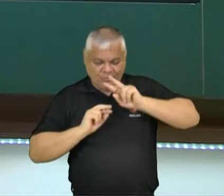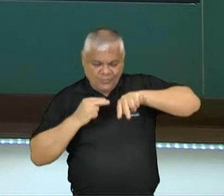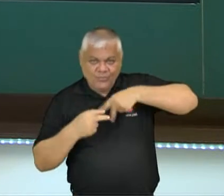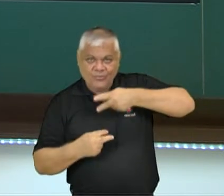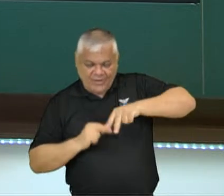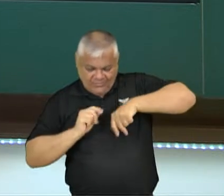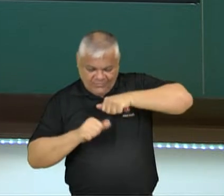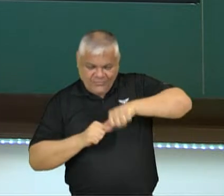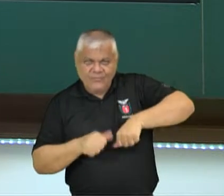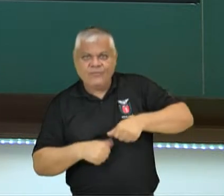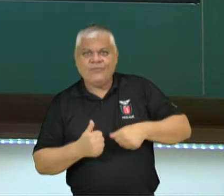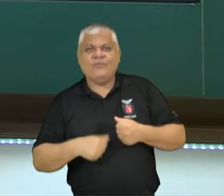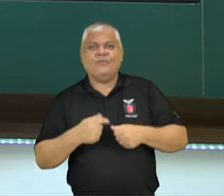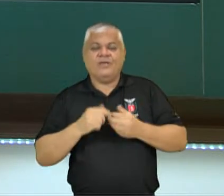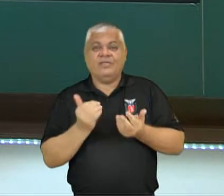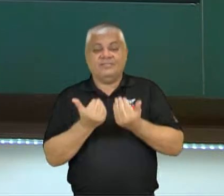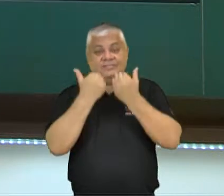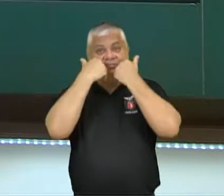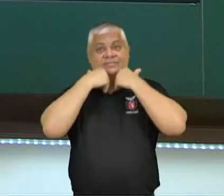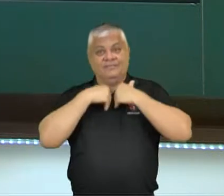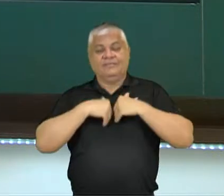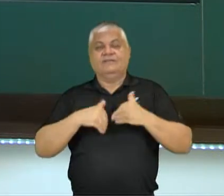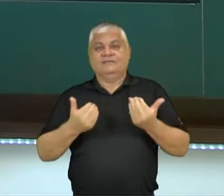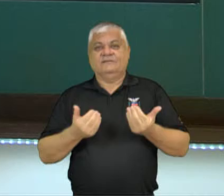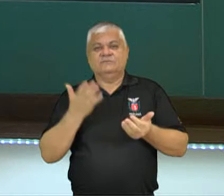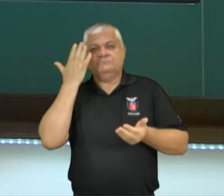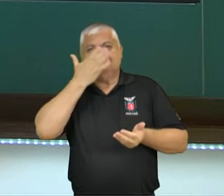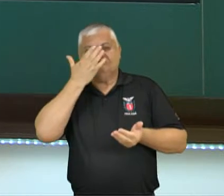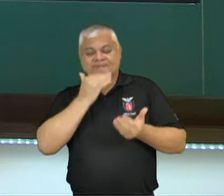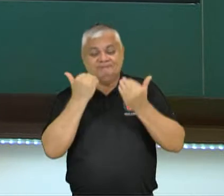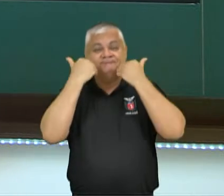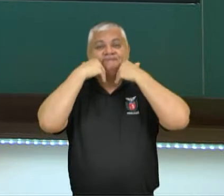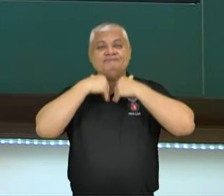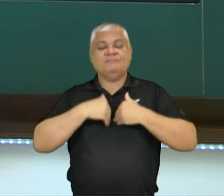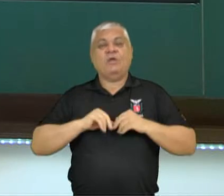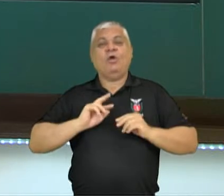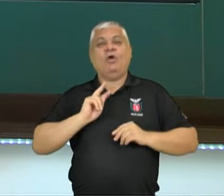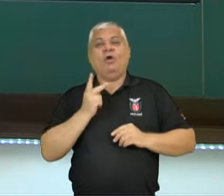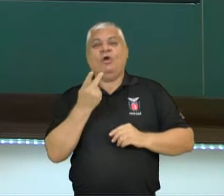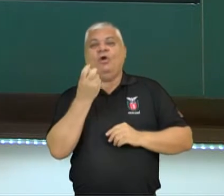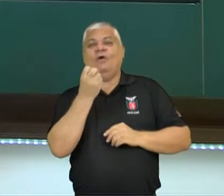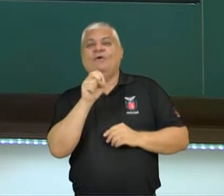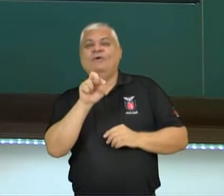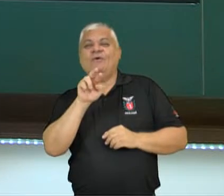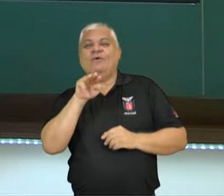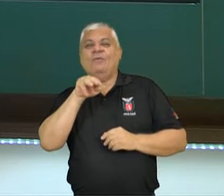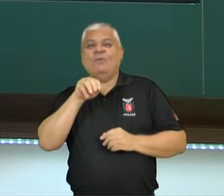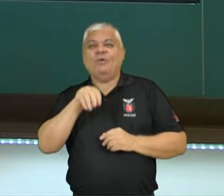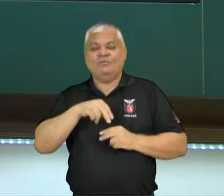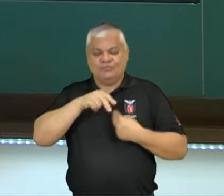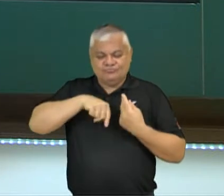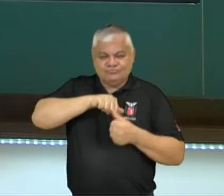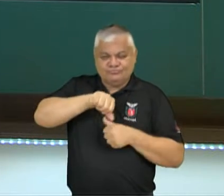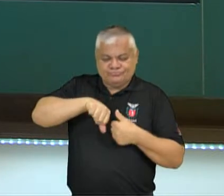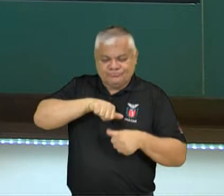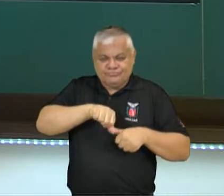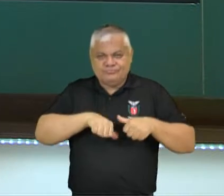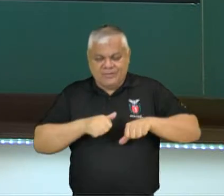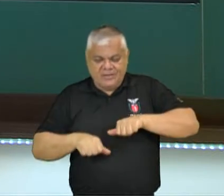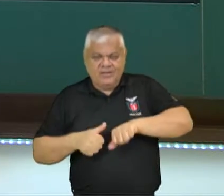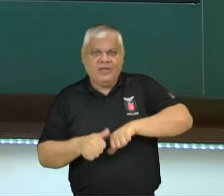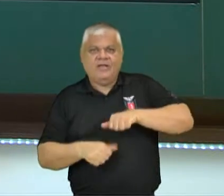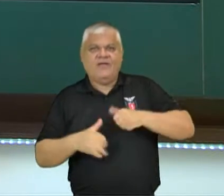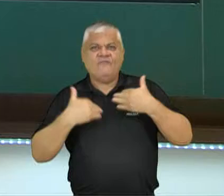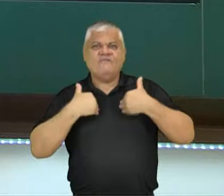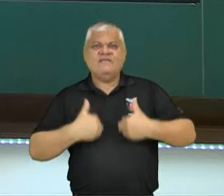ao sistema endócrino, tá? Então, hormônios fazem com que a gente passe por transformações